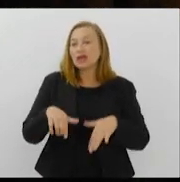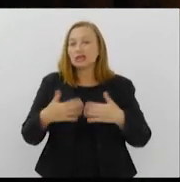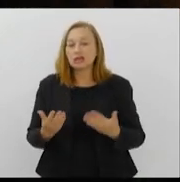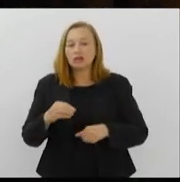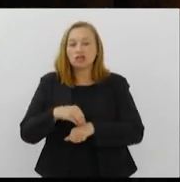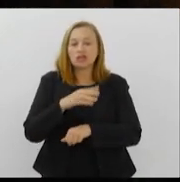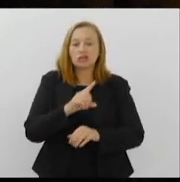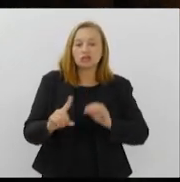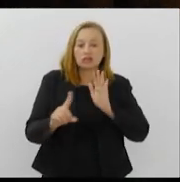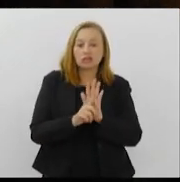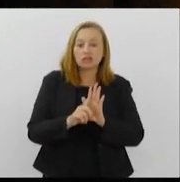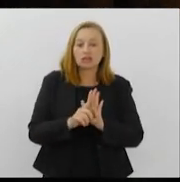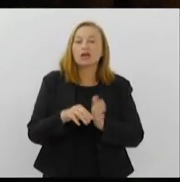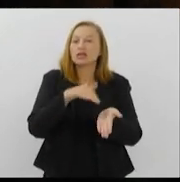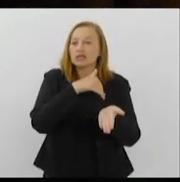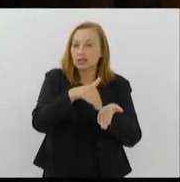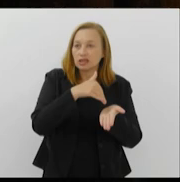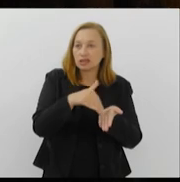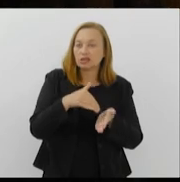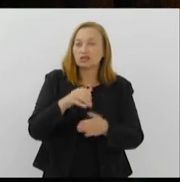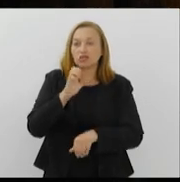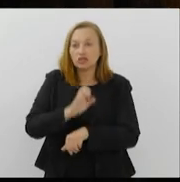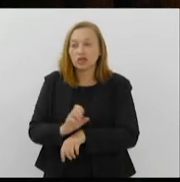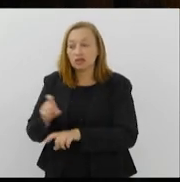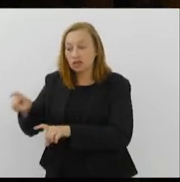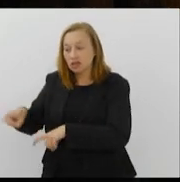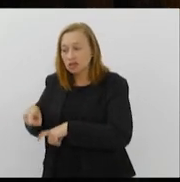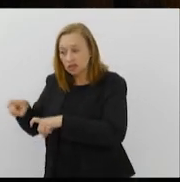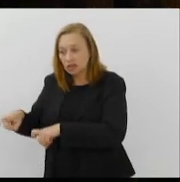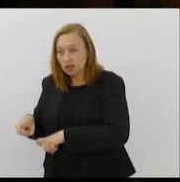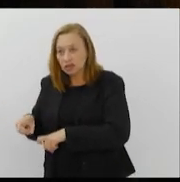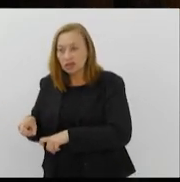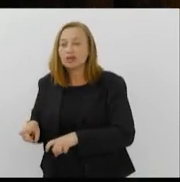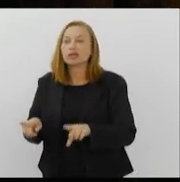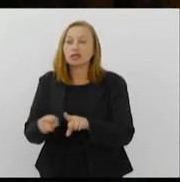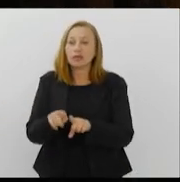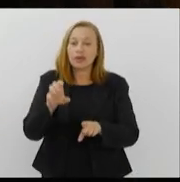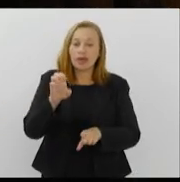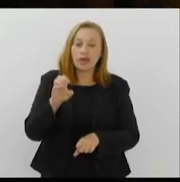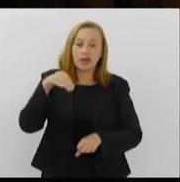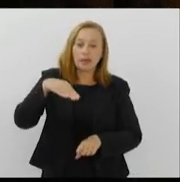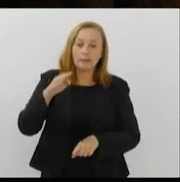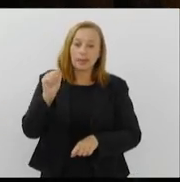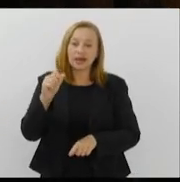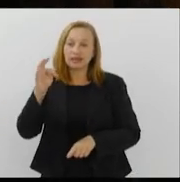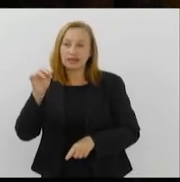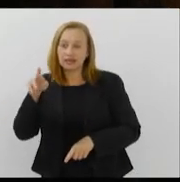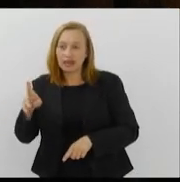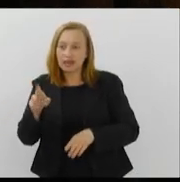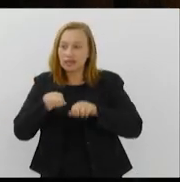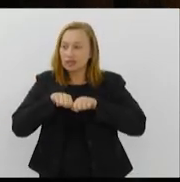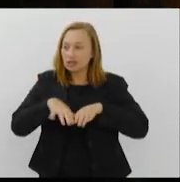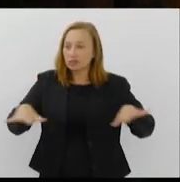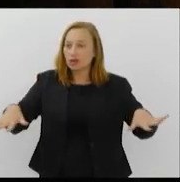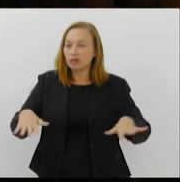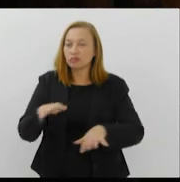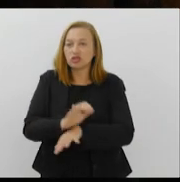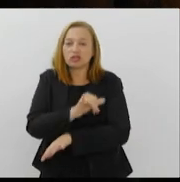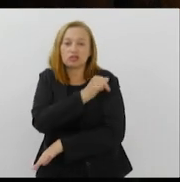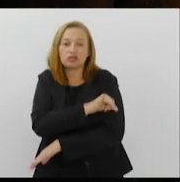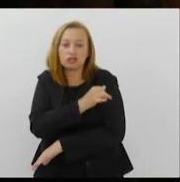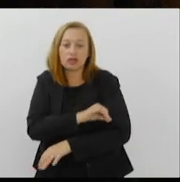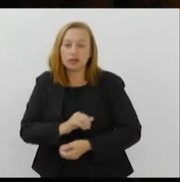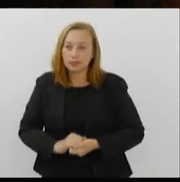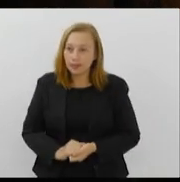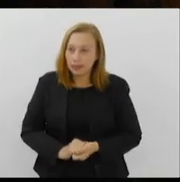que, através da Secretaria de Estado de Agricultura e através da Emater, esse programa seja levado a todo o Estado do Rio de Janeiro. Por